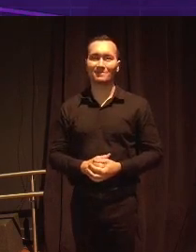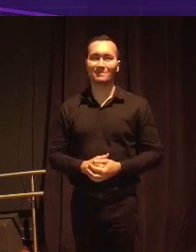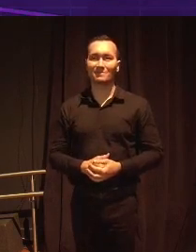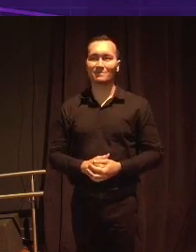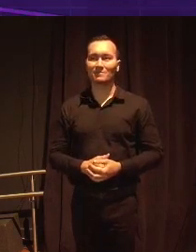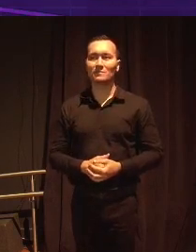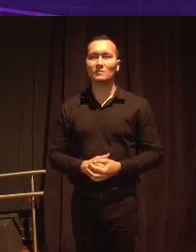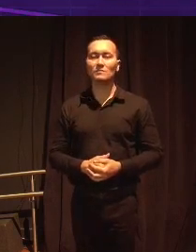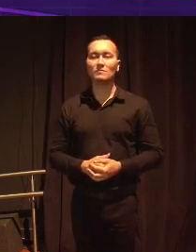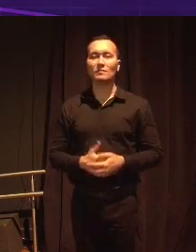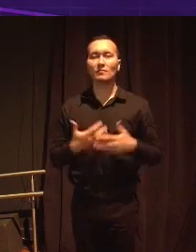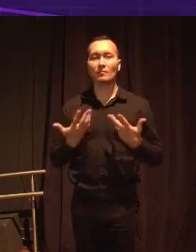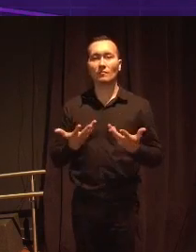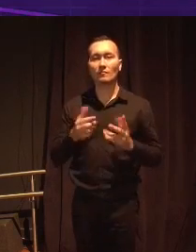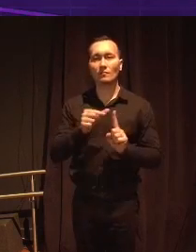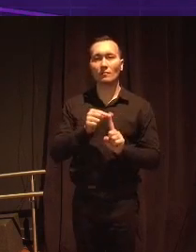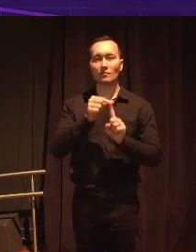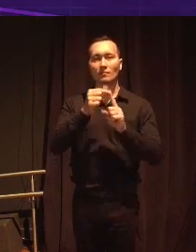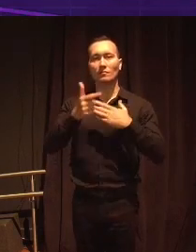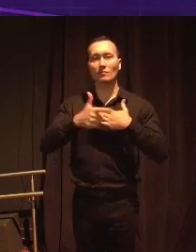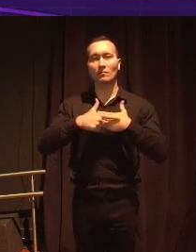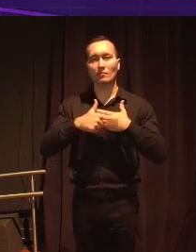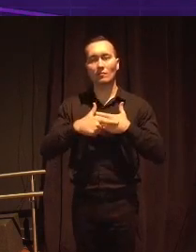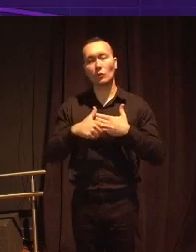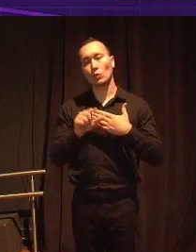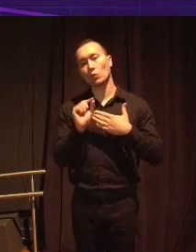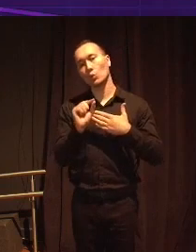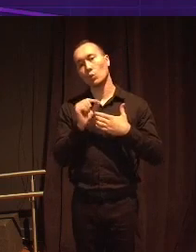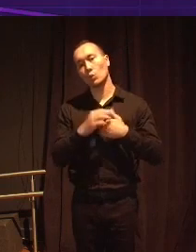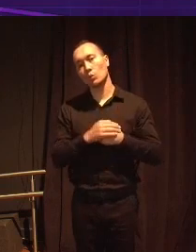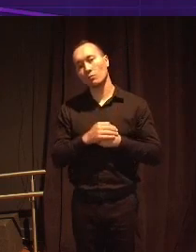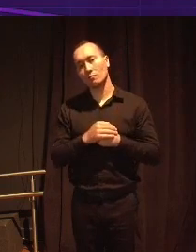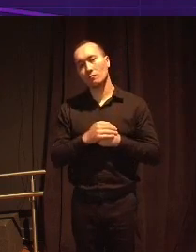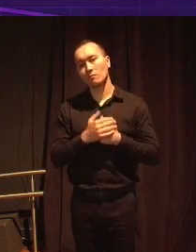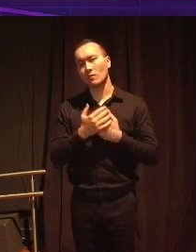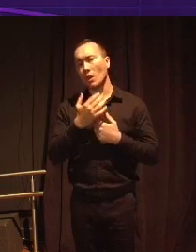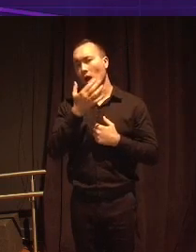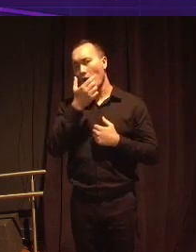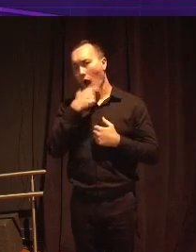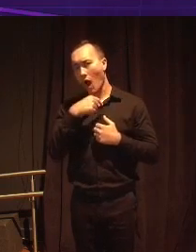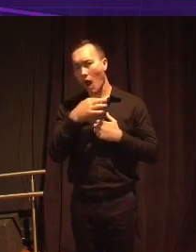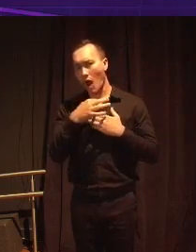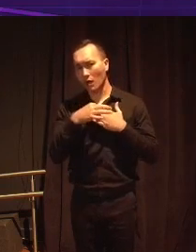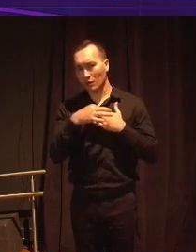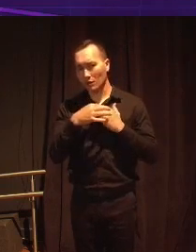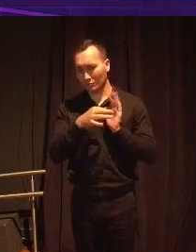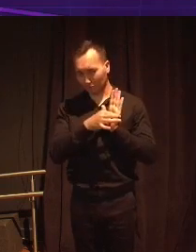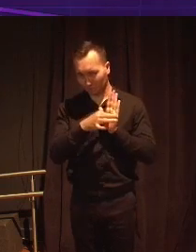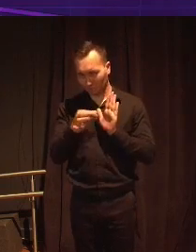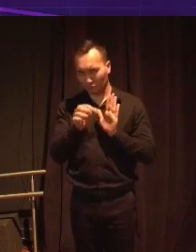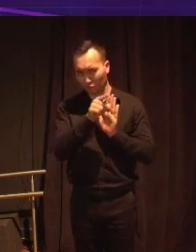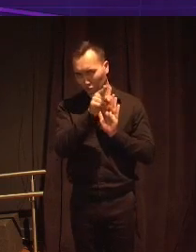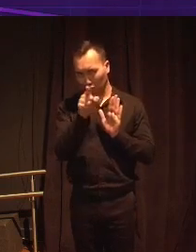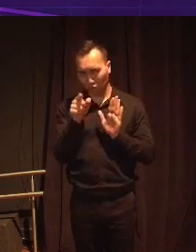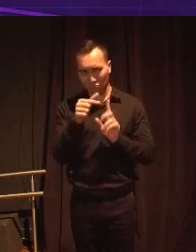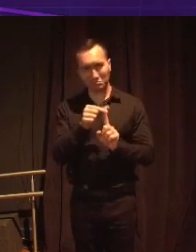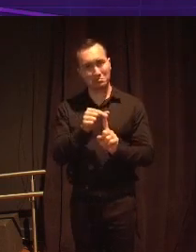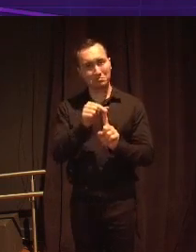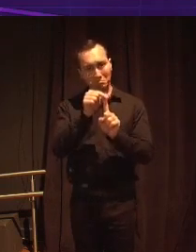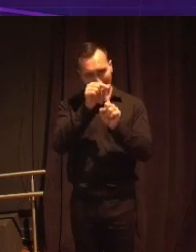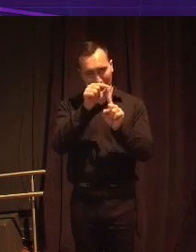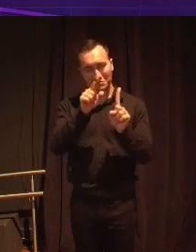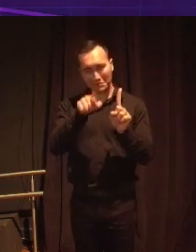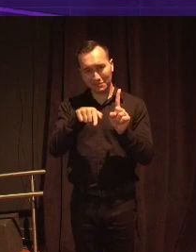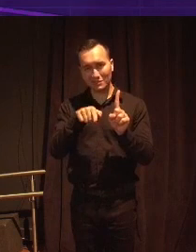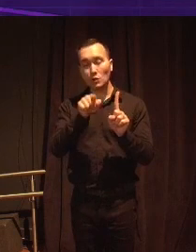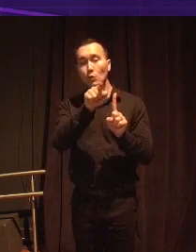E aí, qual que é o papel do líder, né? Acho que todos aqui, de certa forma, são líderes, independente de cargo, posição, né? A gente sempre